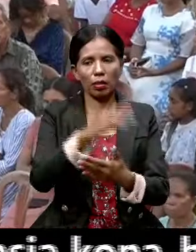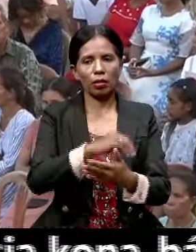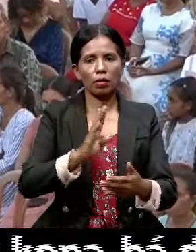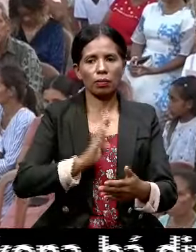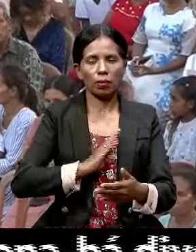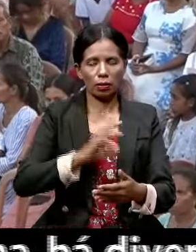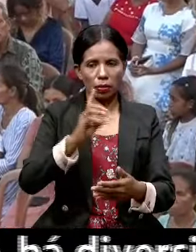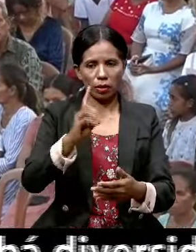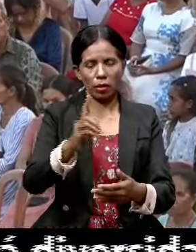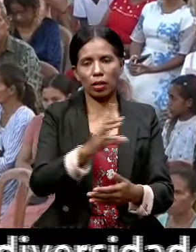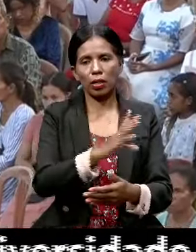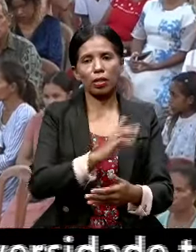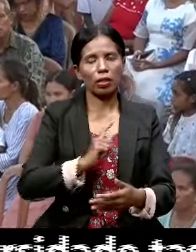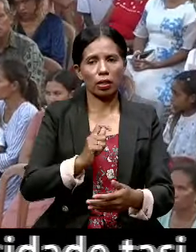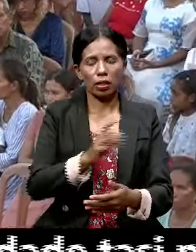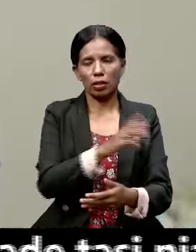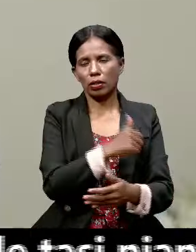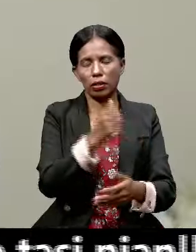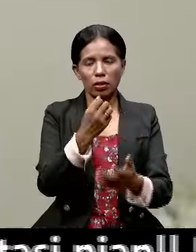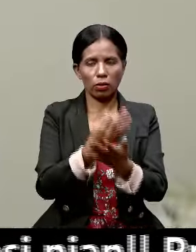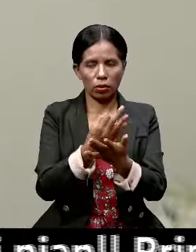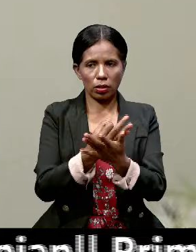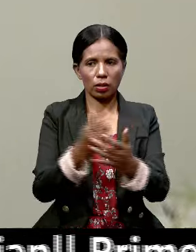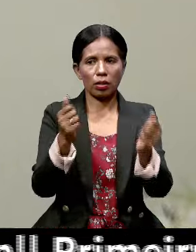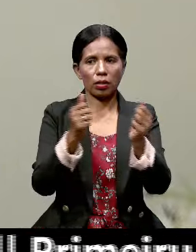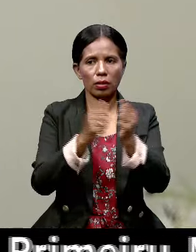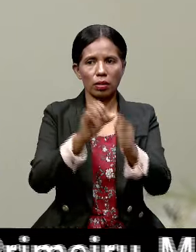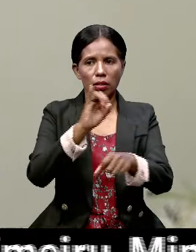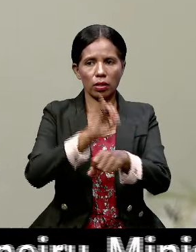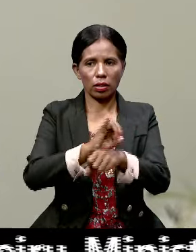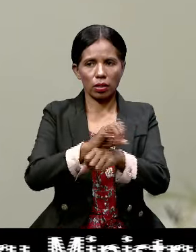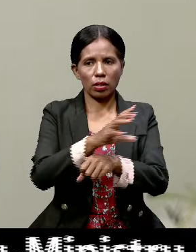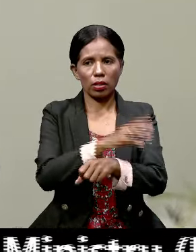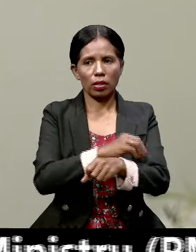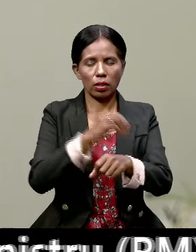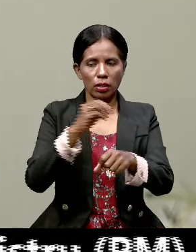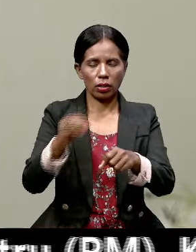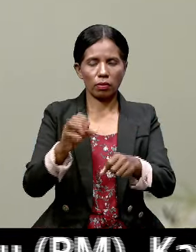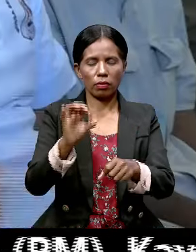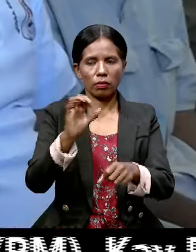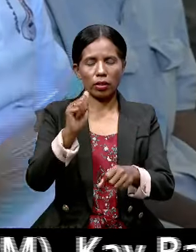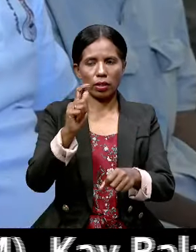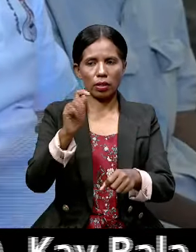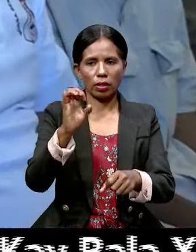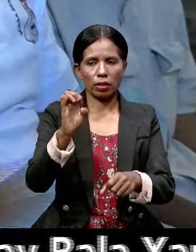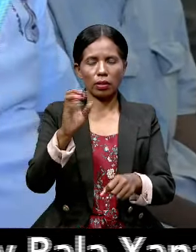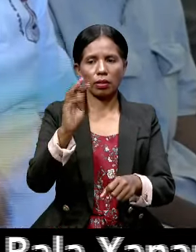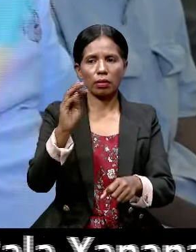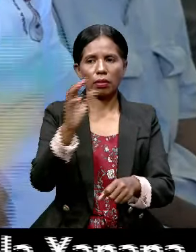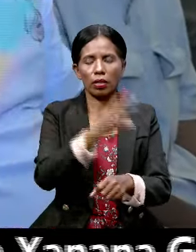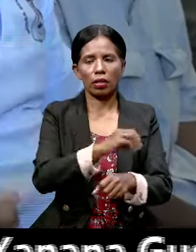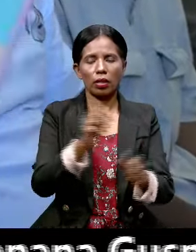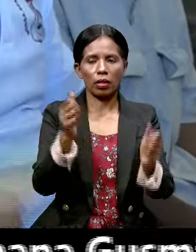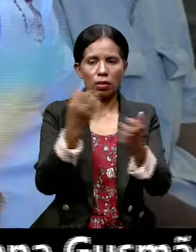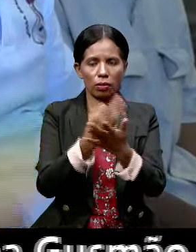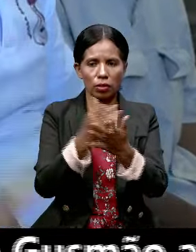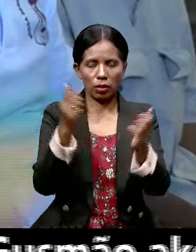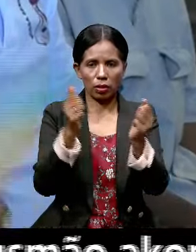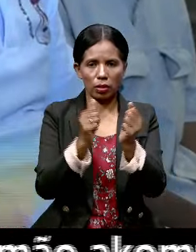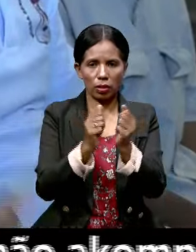Piteno, Selutan. Total orçamento da construção da capela Nossa Senhora do Rosário de Fátima, Bairro Pité, dólar americano